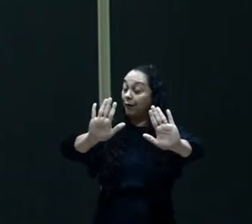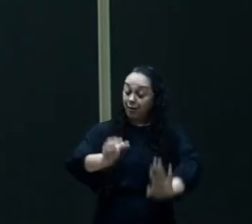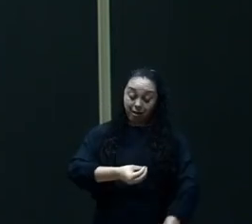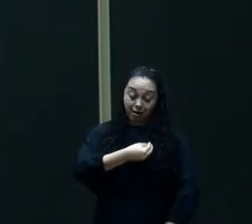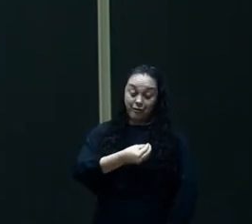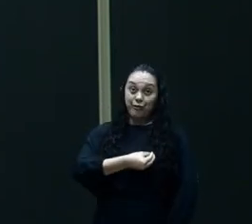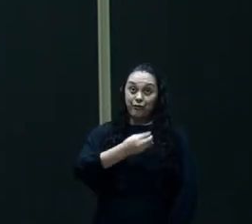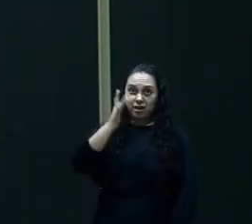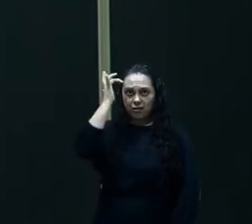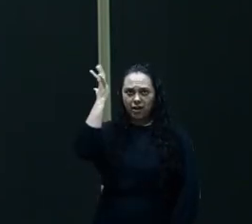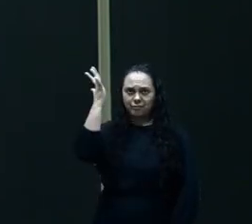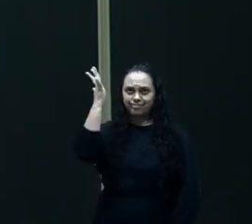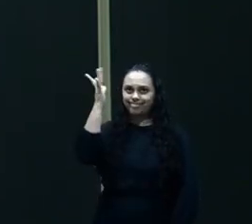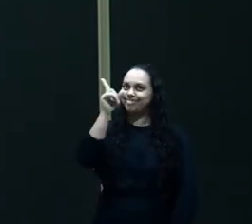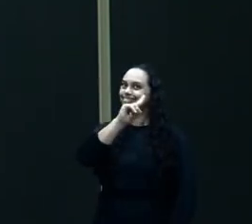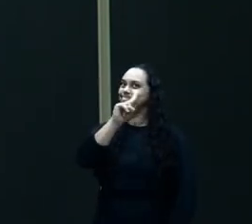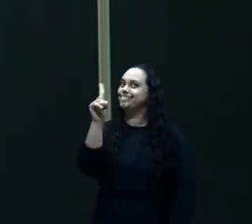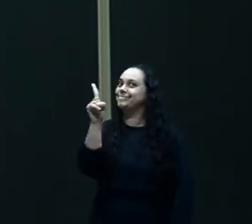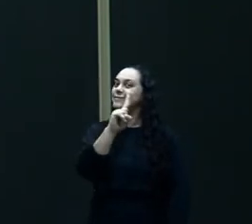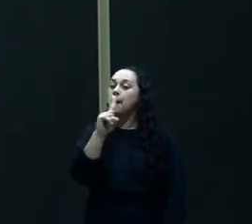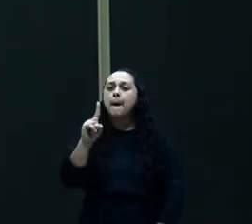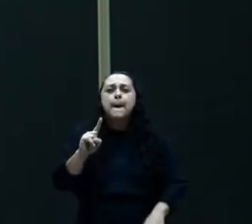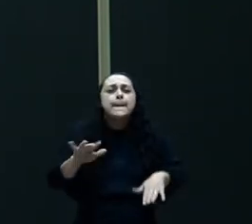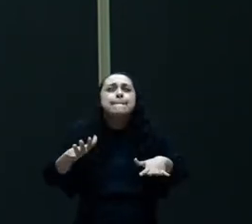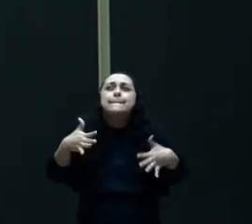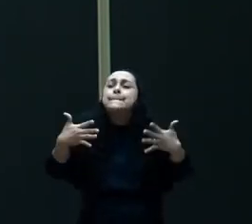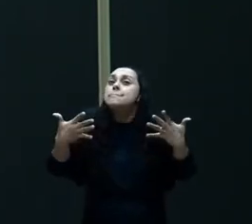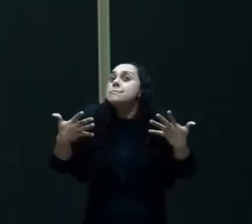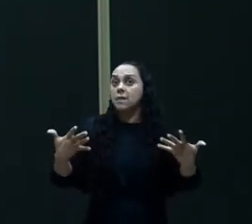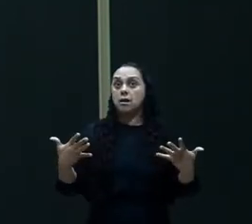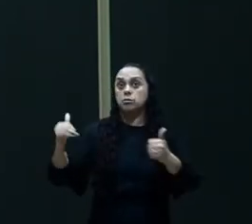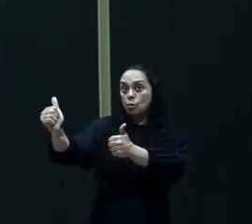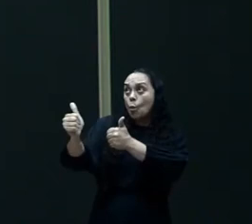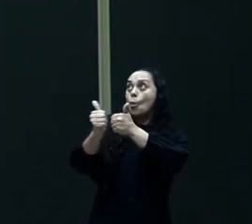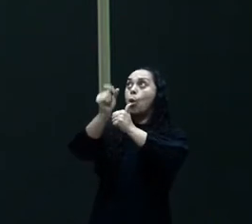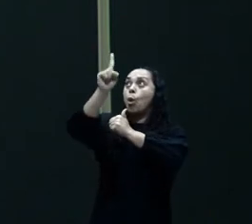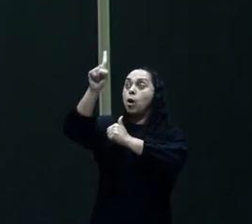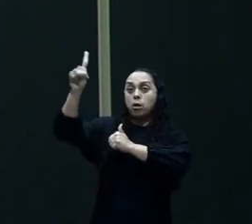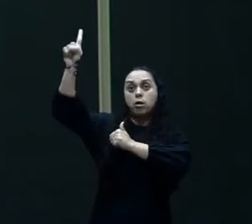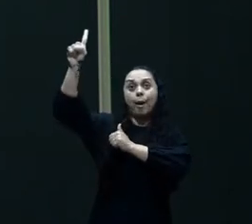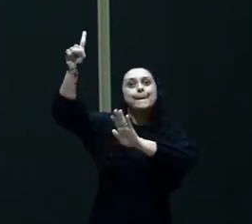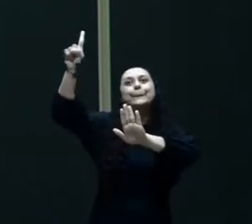fácil mesmo depois do encontro mesmo depois de seguir com Jesus